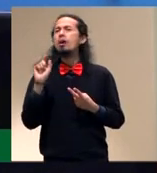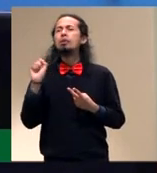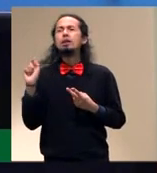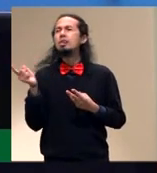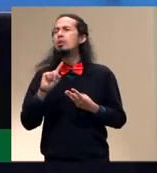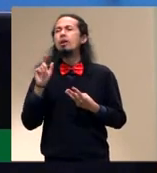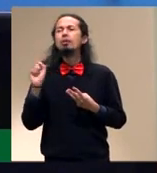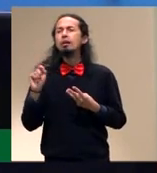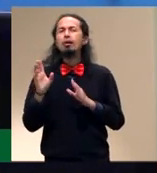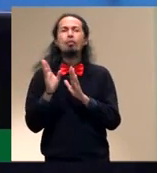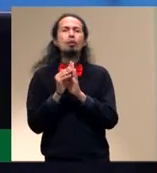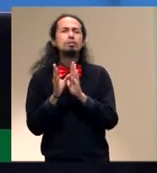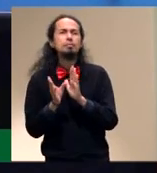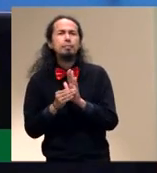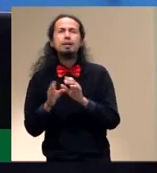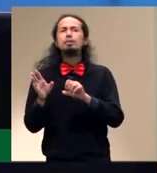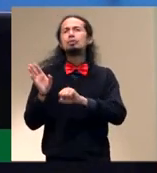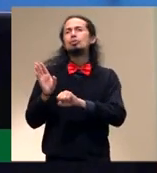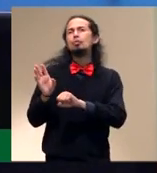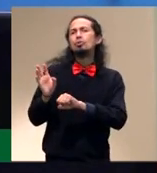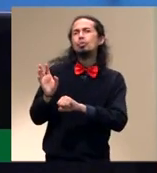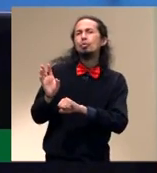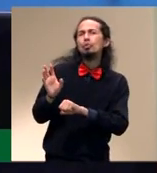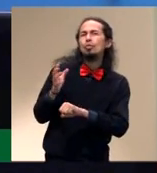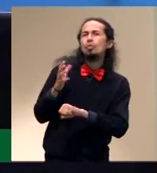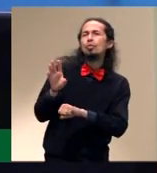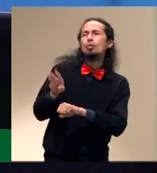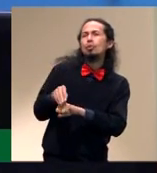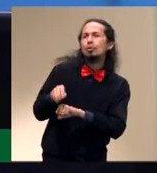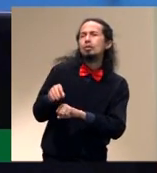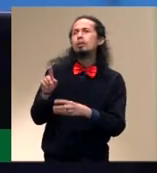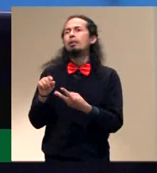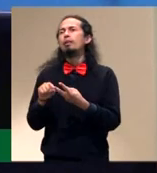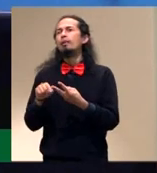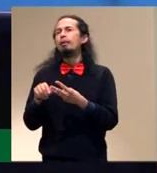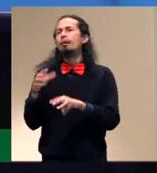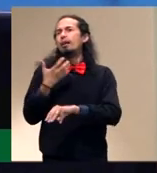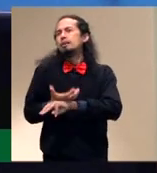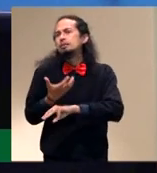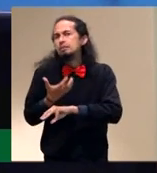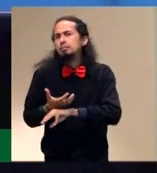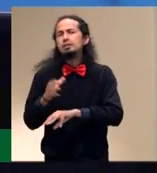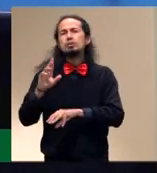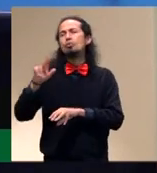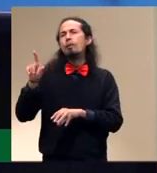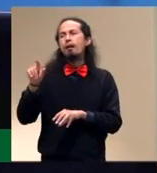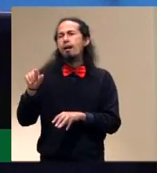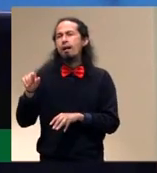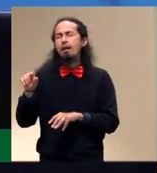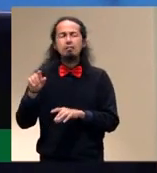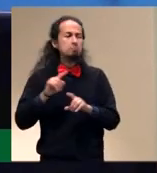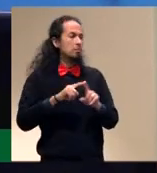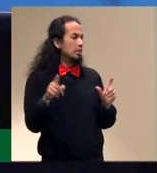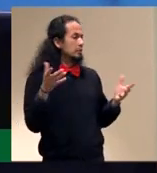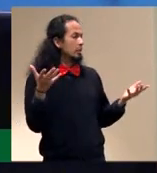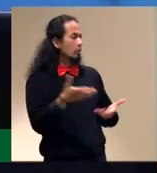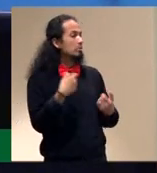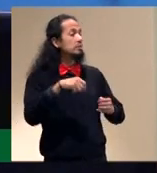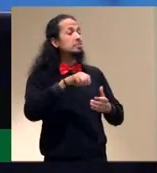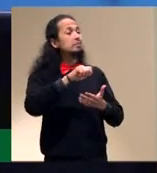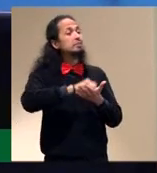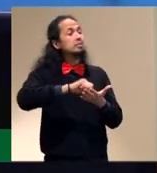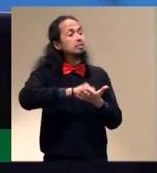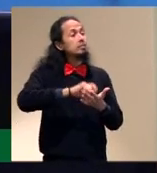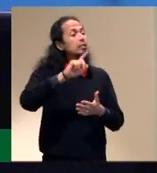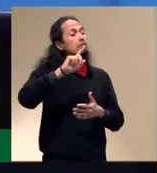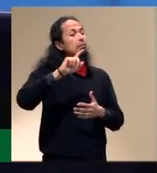conteúdo, não é por área de conhecimento, então está na hora da gente escrever o que,